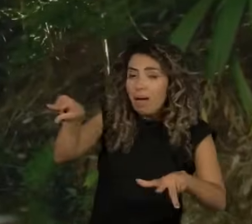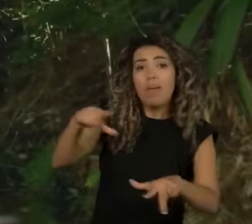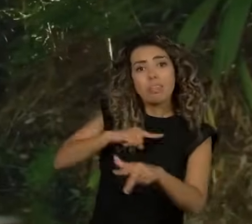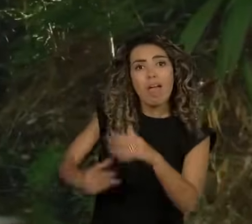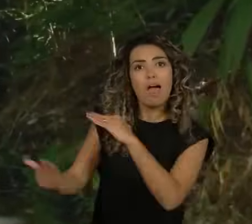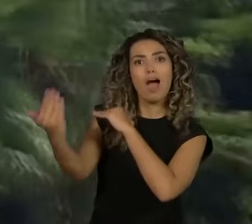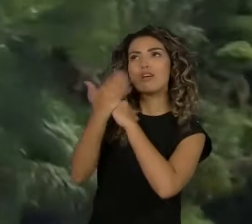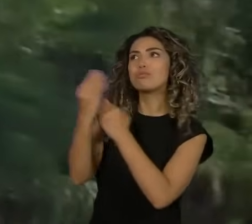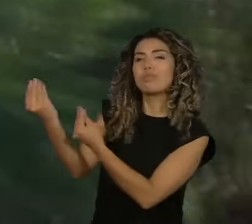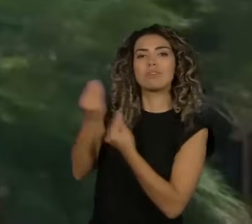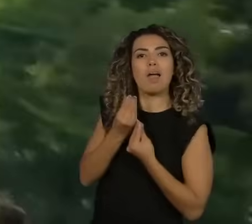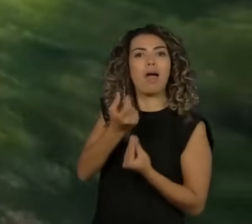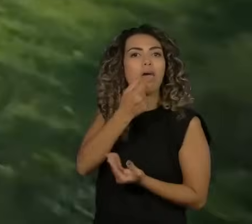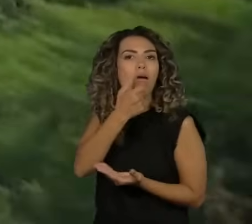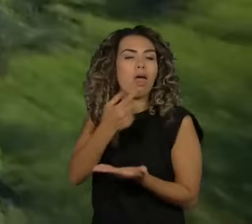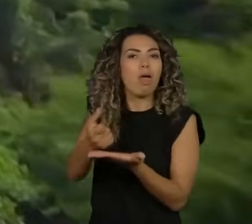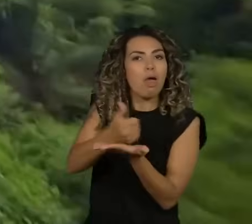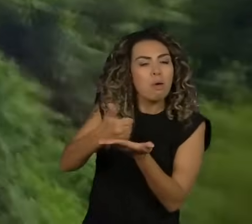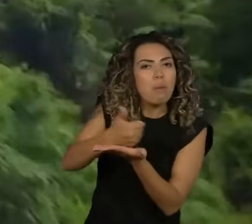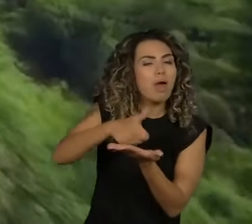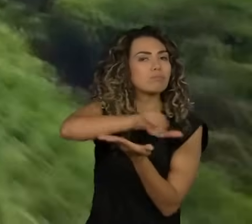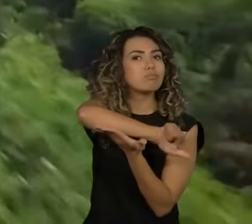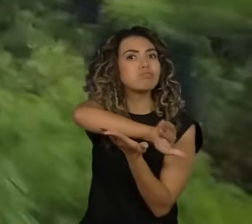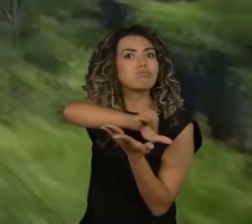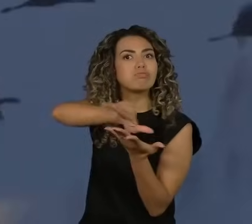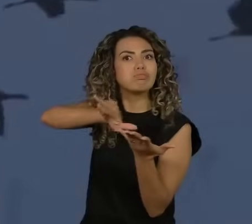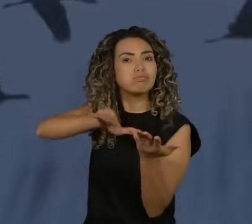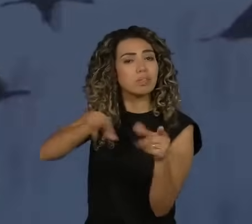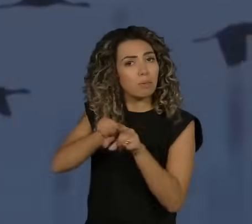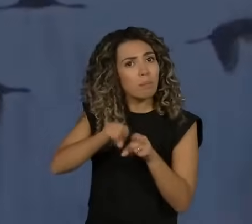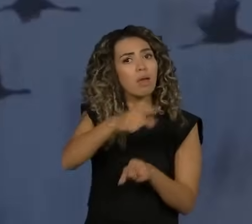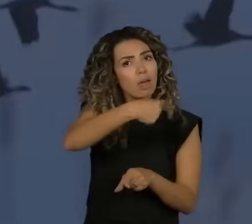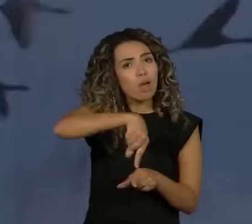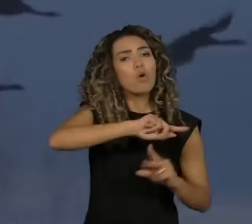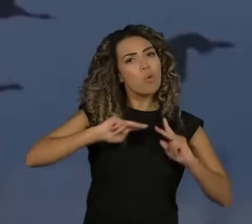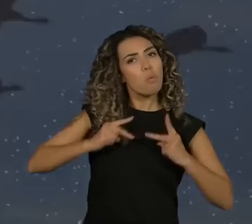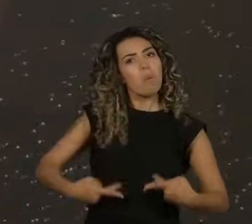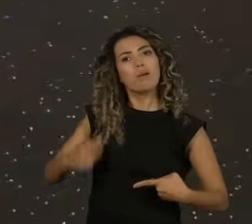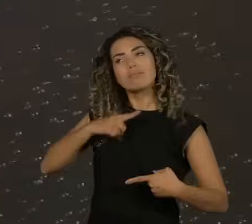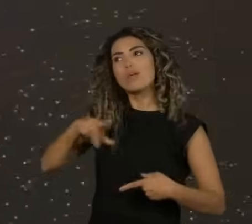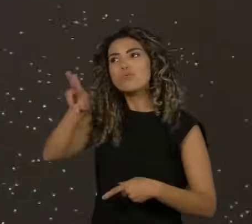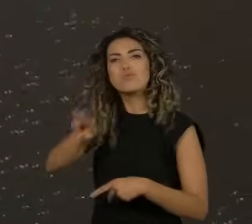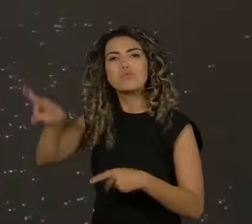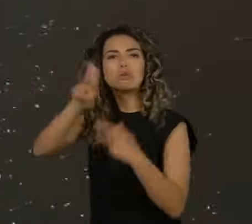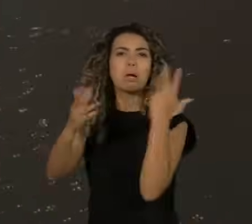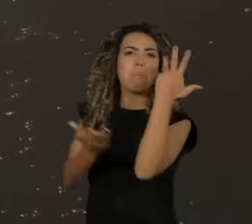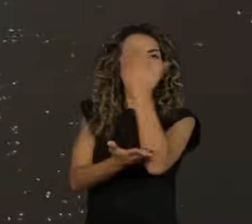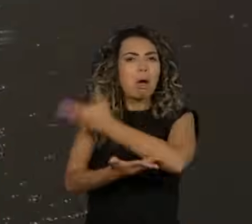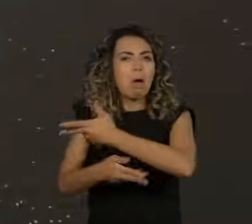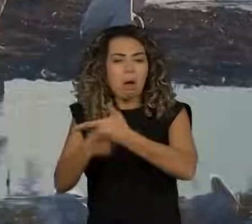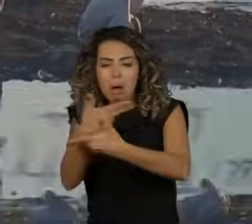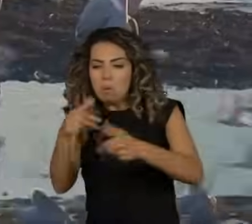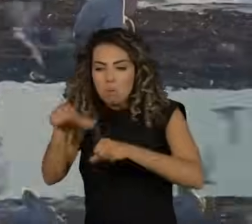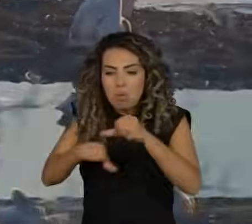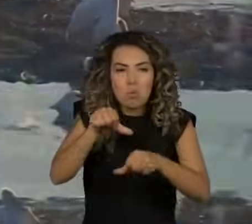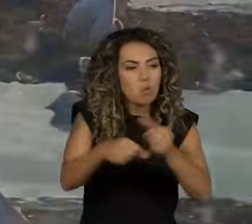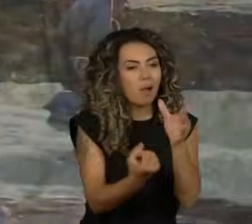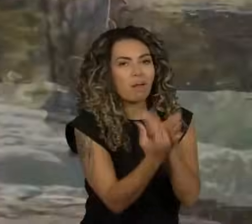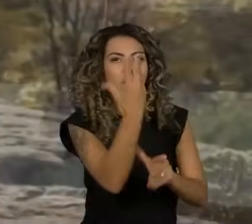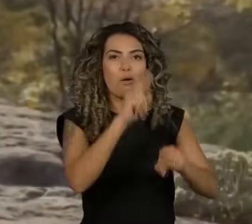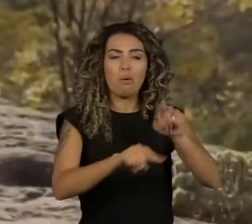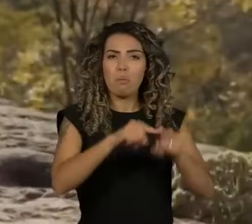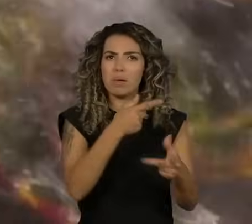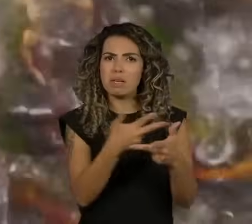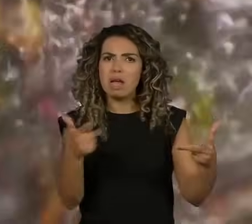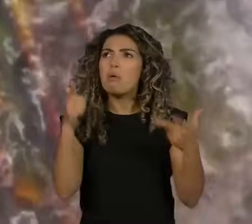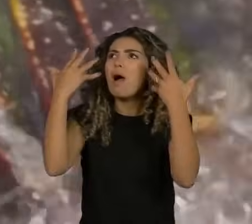parte da matéria-prima utilizada pela humanidade. Não se sabe quantas espécies vegetais e animais existem